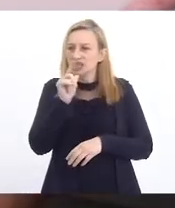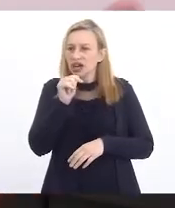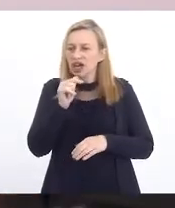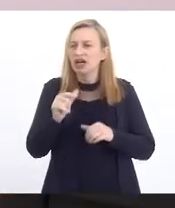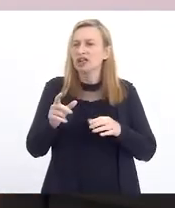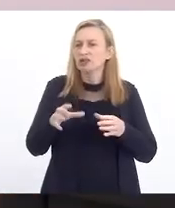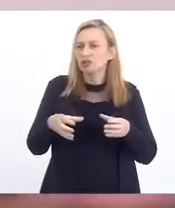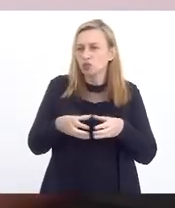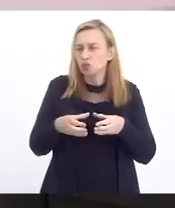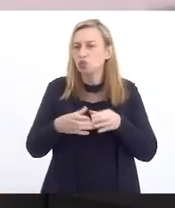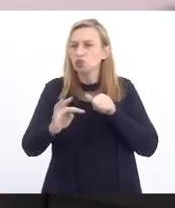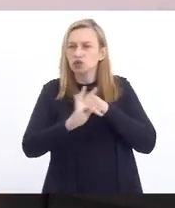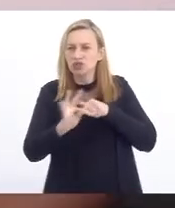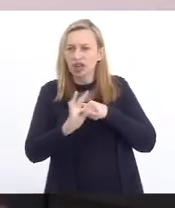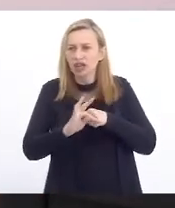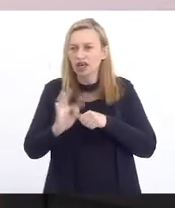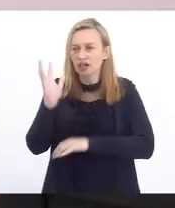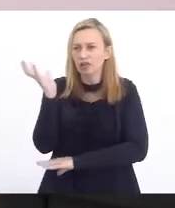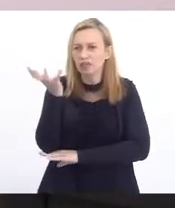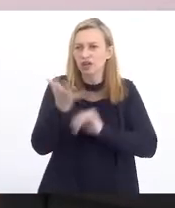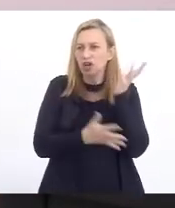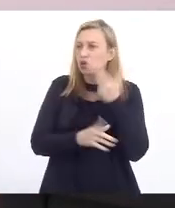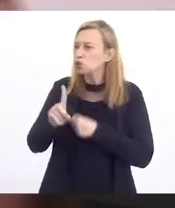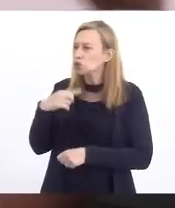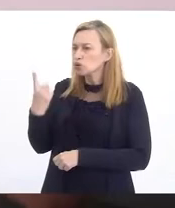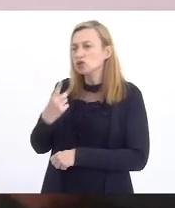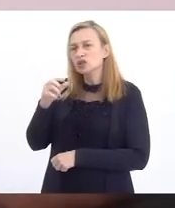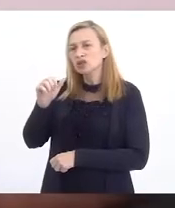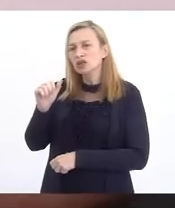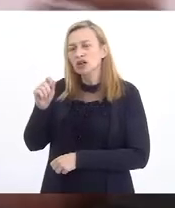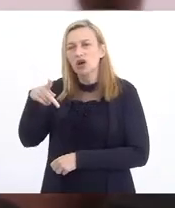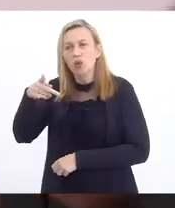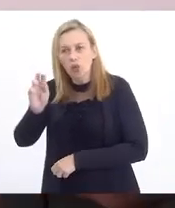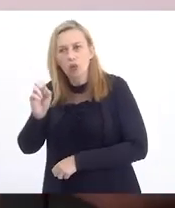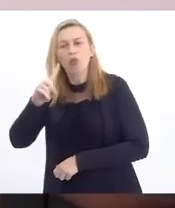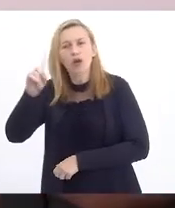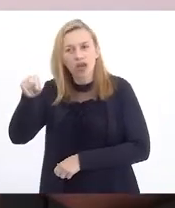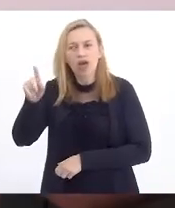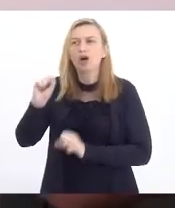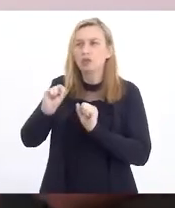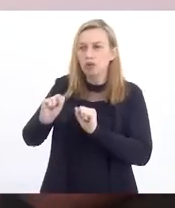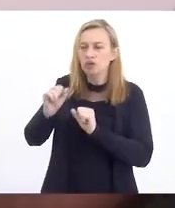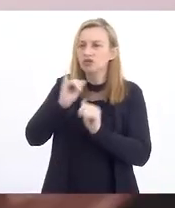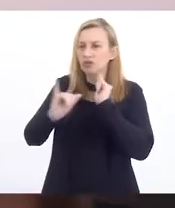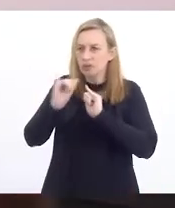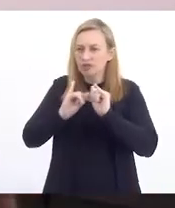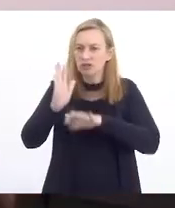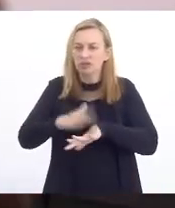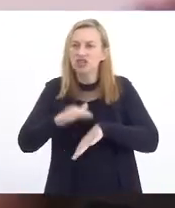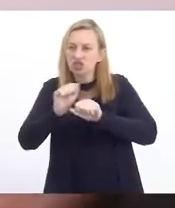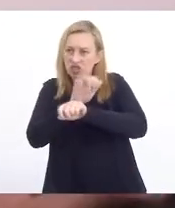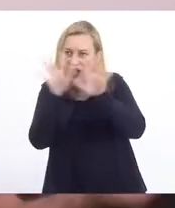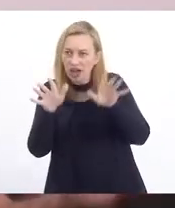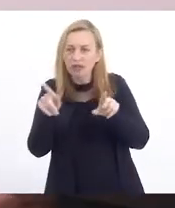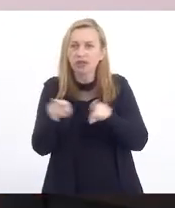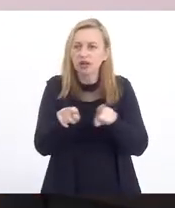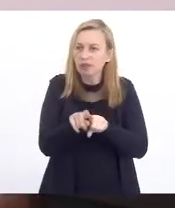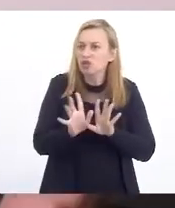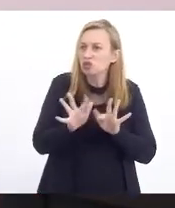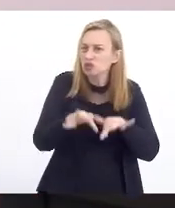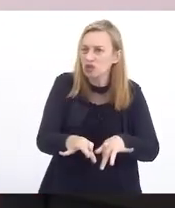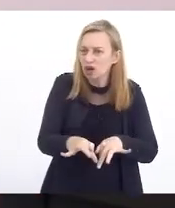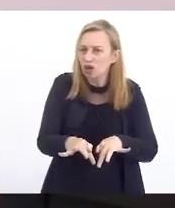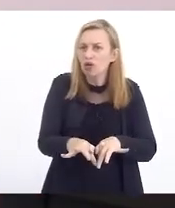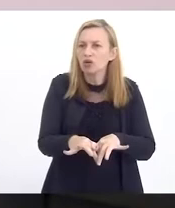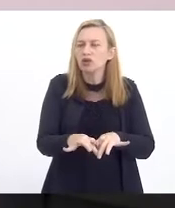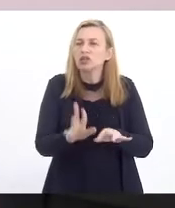Diretoria de Licenciamento Ambiental, que está aqui, o nosso adjunto, Cauê, poderia também passar as informações mais concretas, mas pode ser também o final